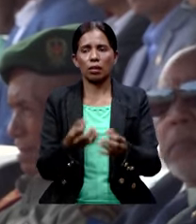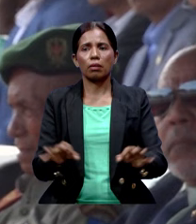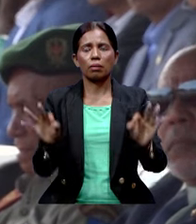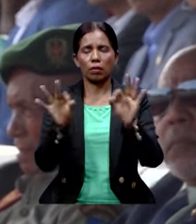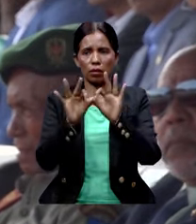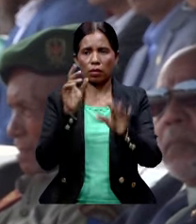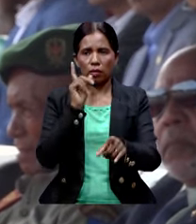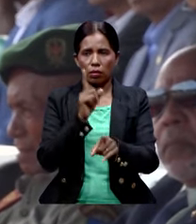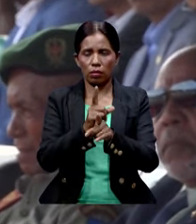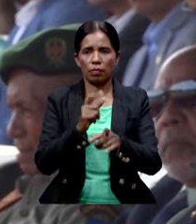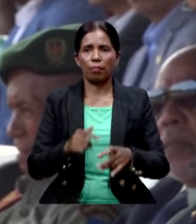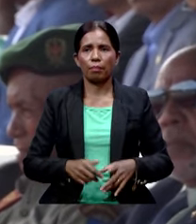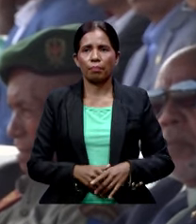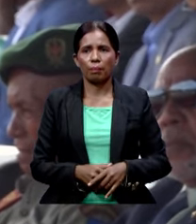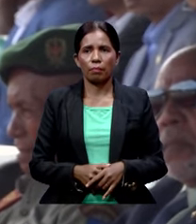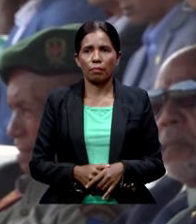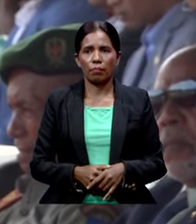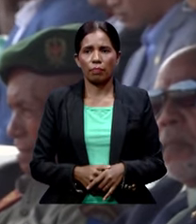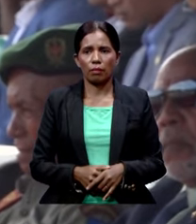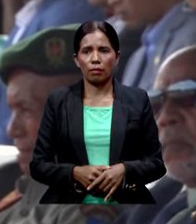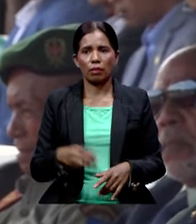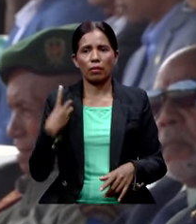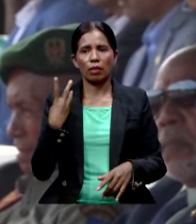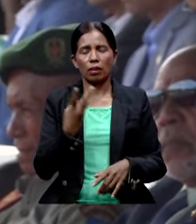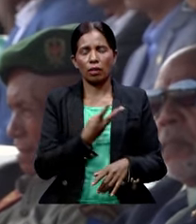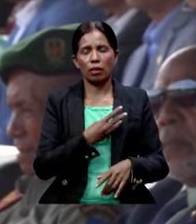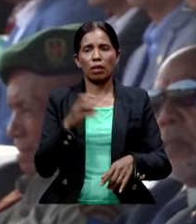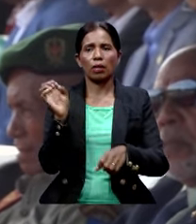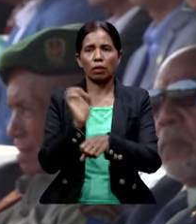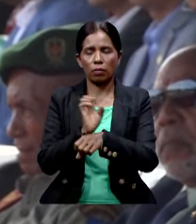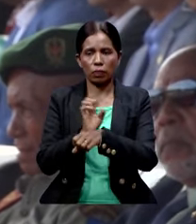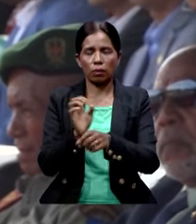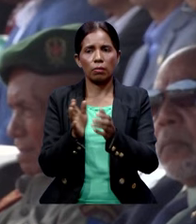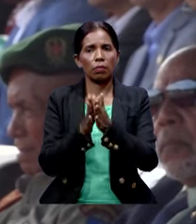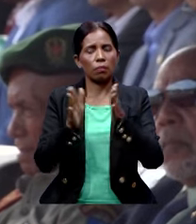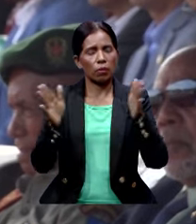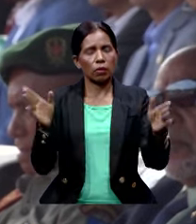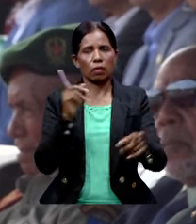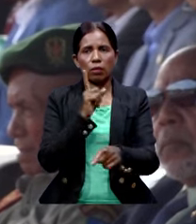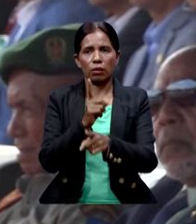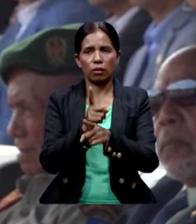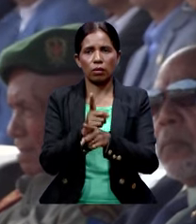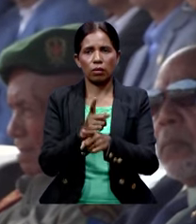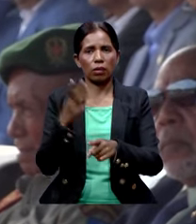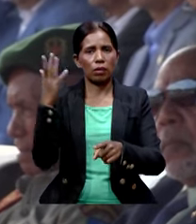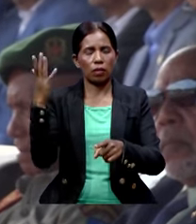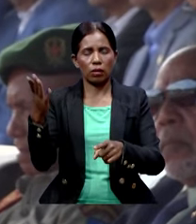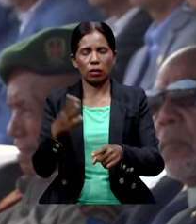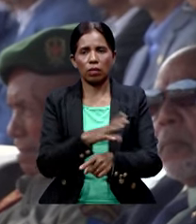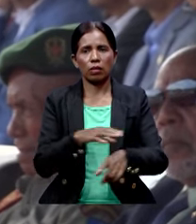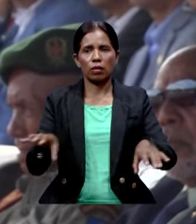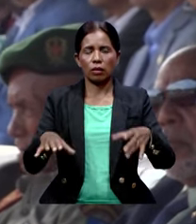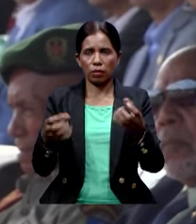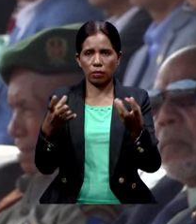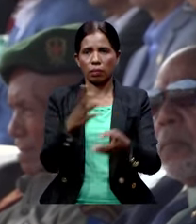teves. E tem a zona econômica exclusiva, boa loss. E lá é um recurso,